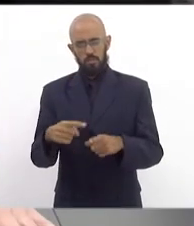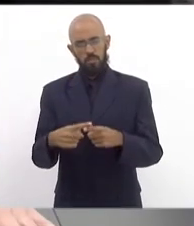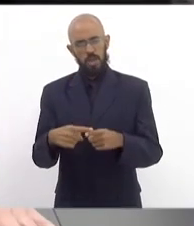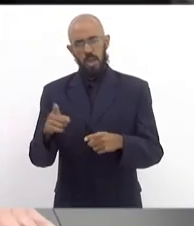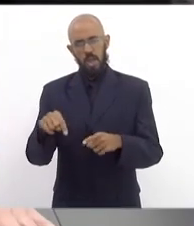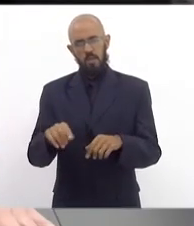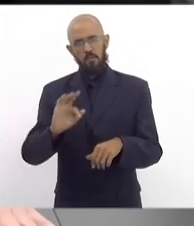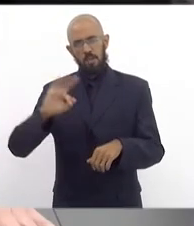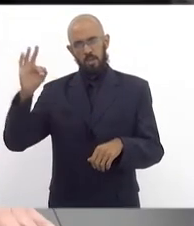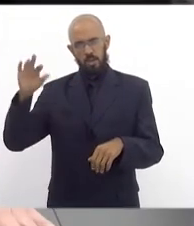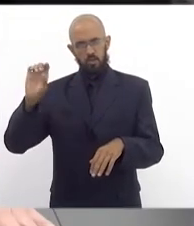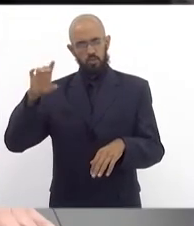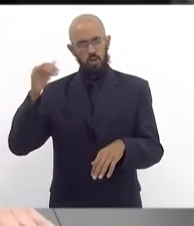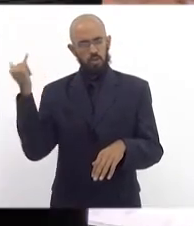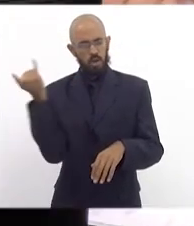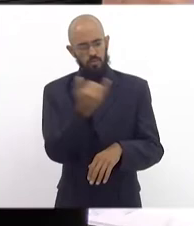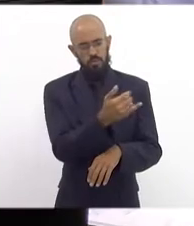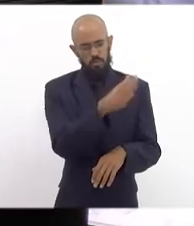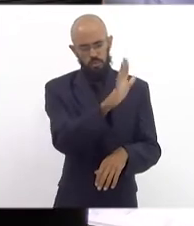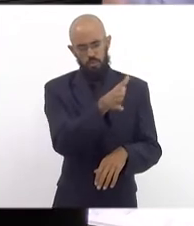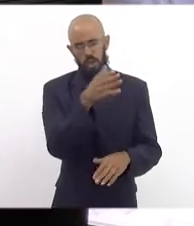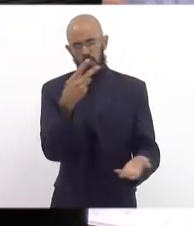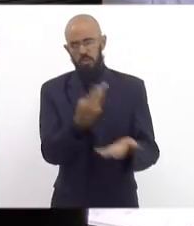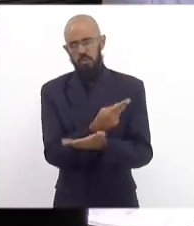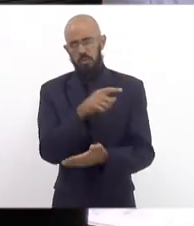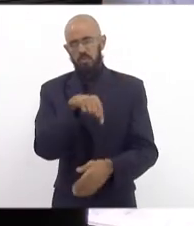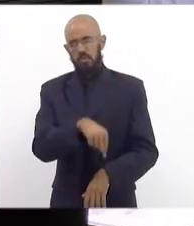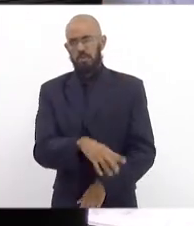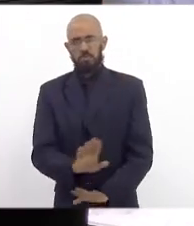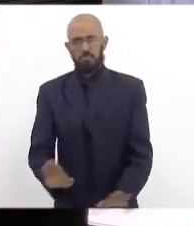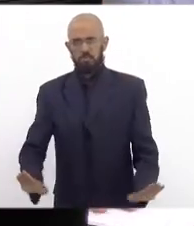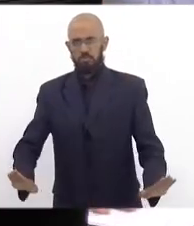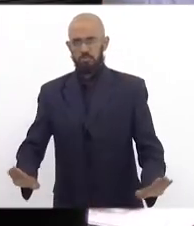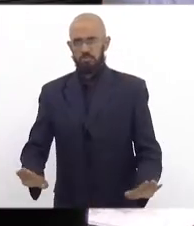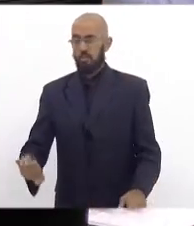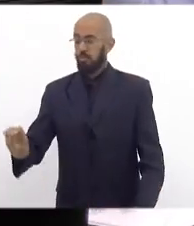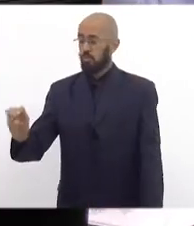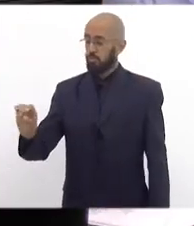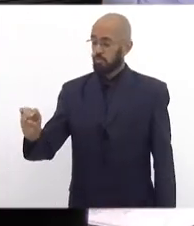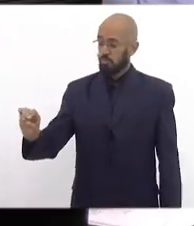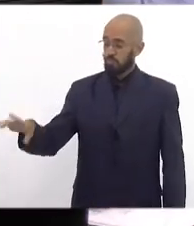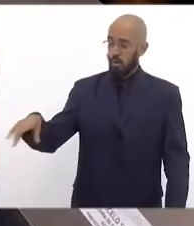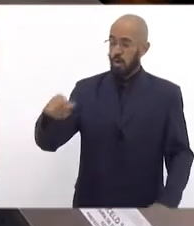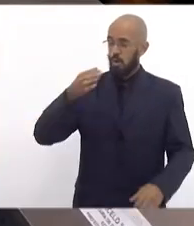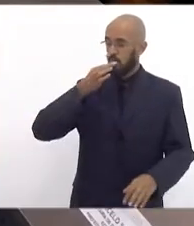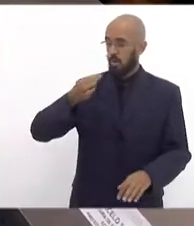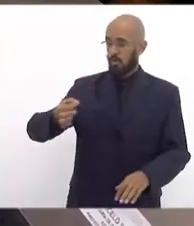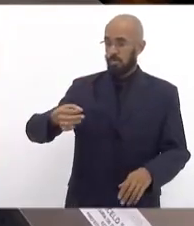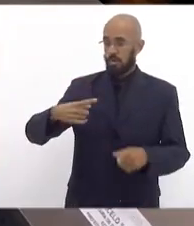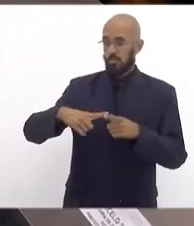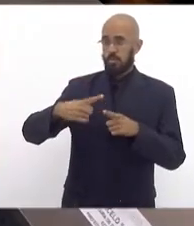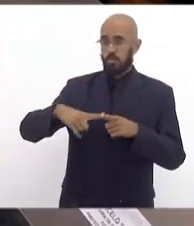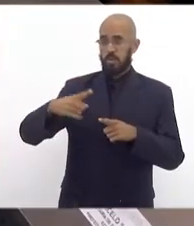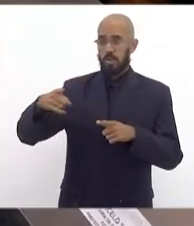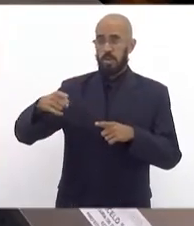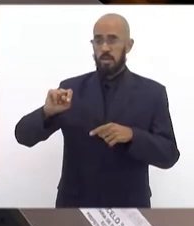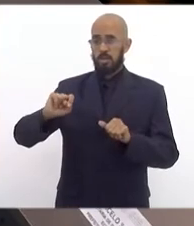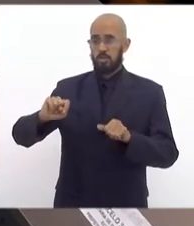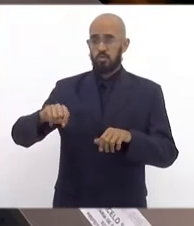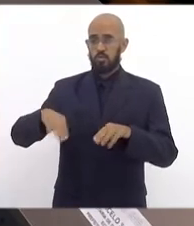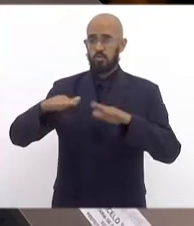só e se ando que você já aconteceu aqui é só uma ponderação Deputado porque o argumento é de que isso desde